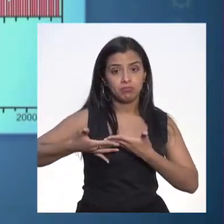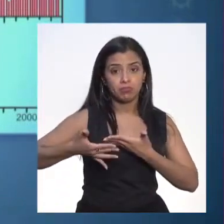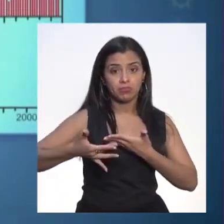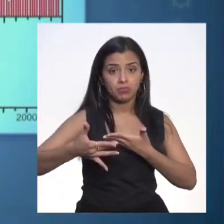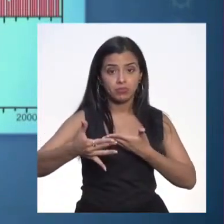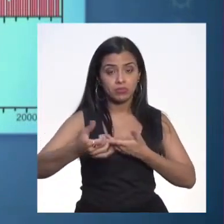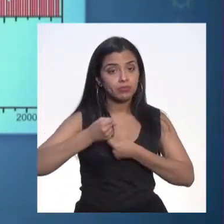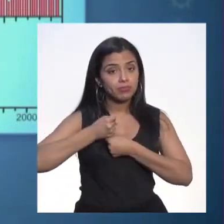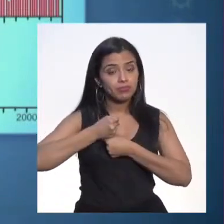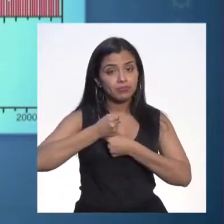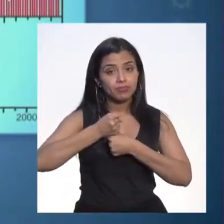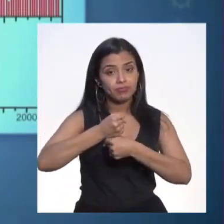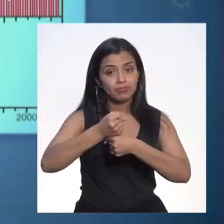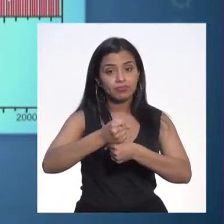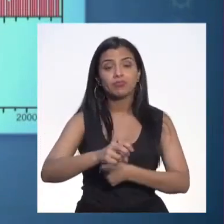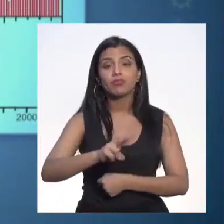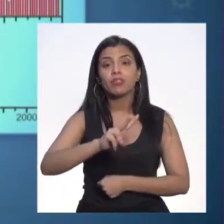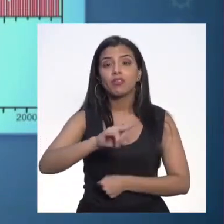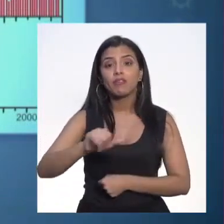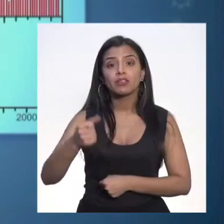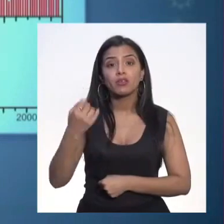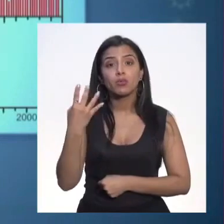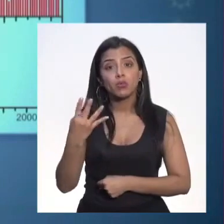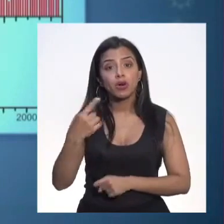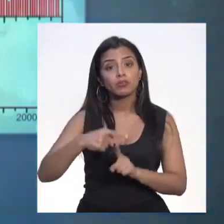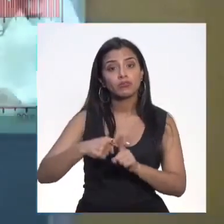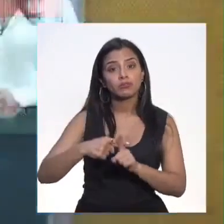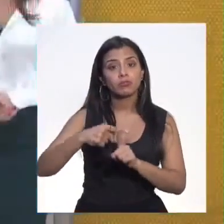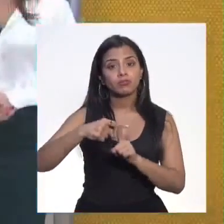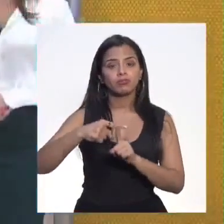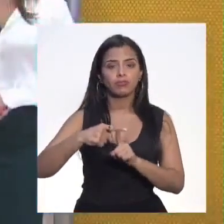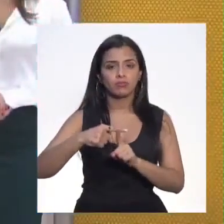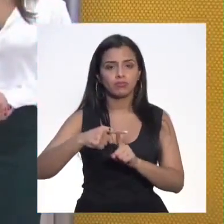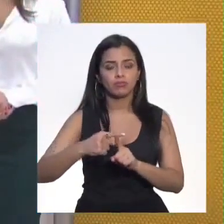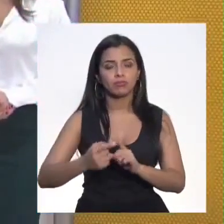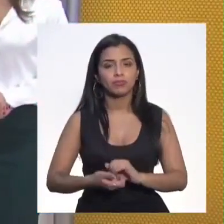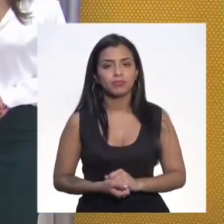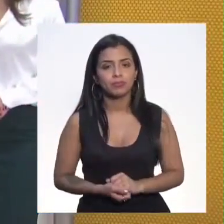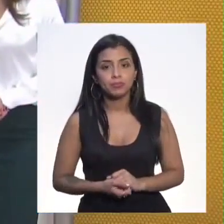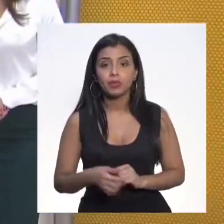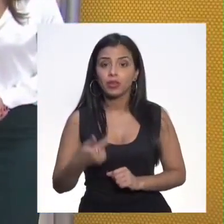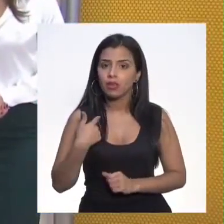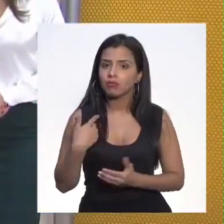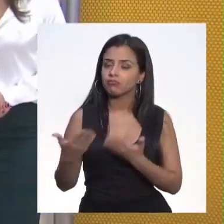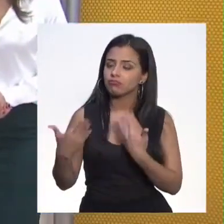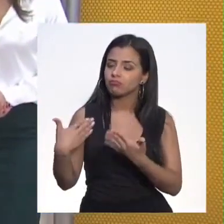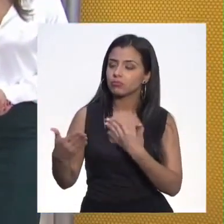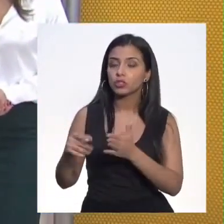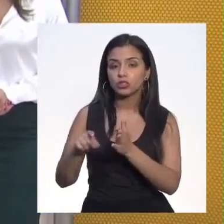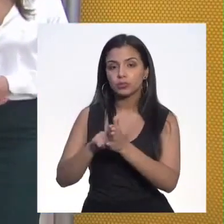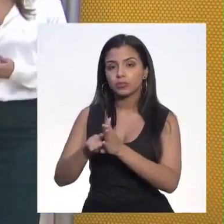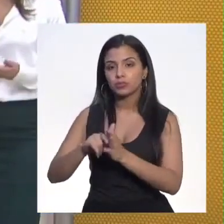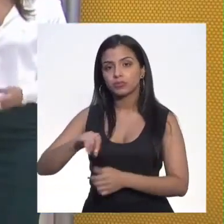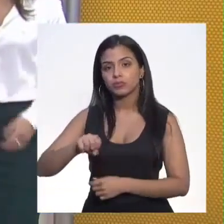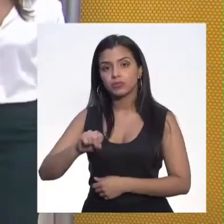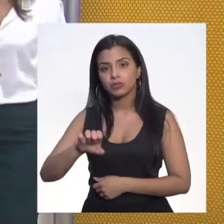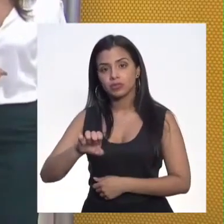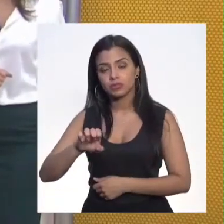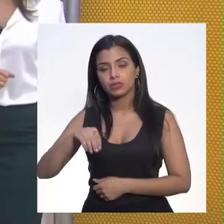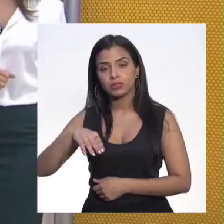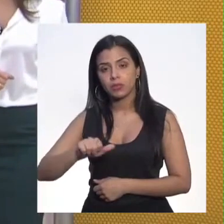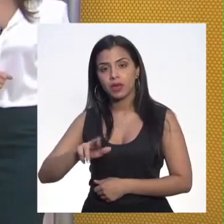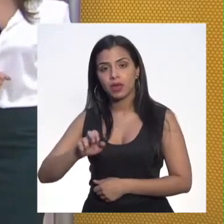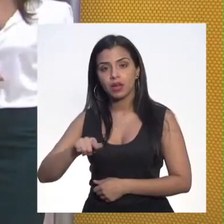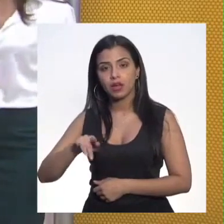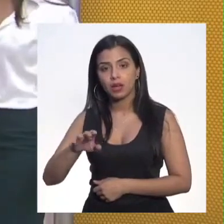décadas esse aumento ultrapasse os 4 graus no Brasil. Eu conversei com o pesquisador e professor José Marengo sobre os impactos